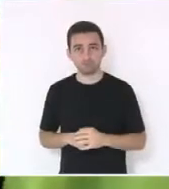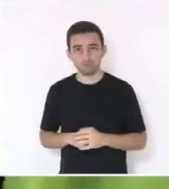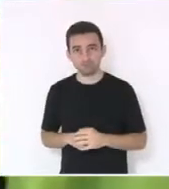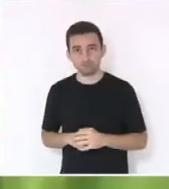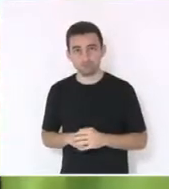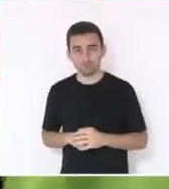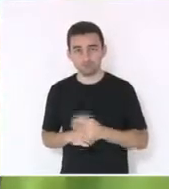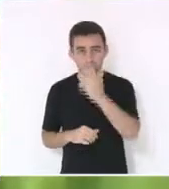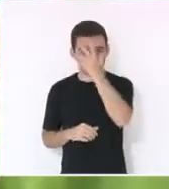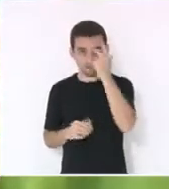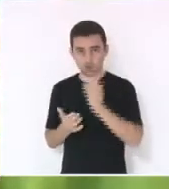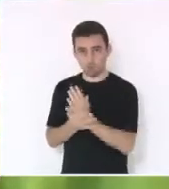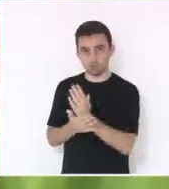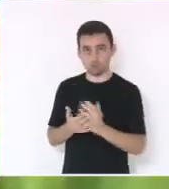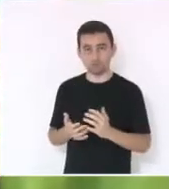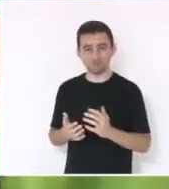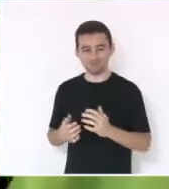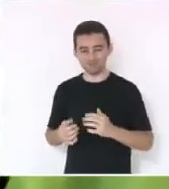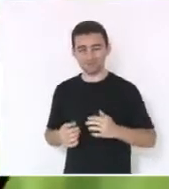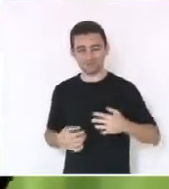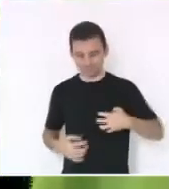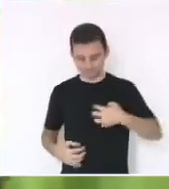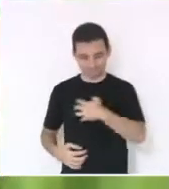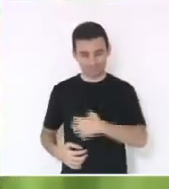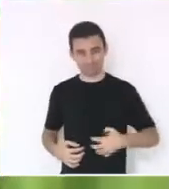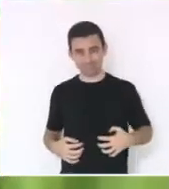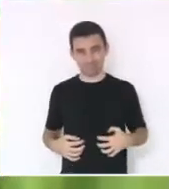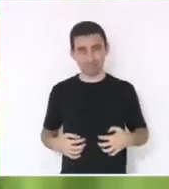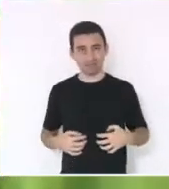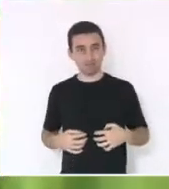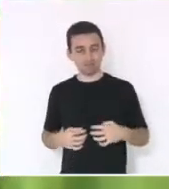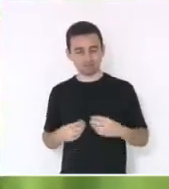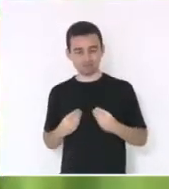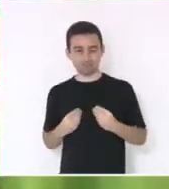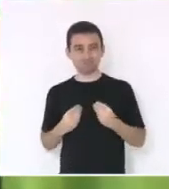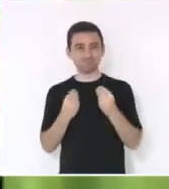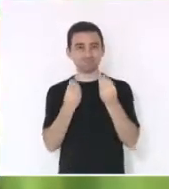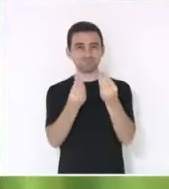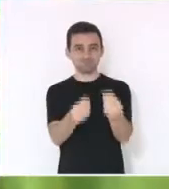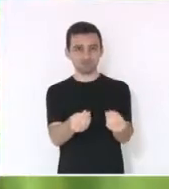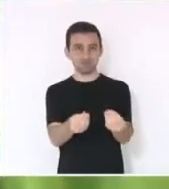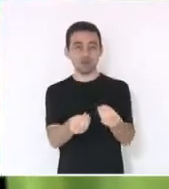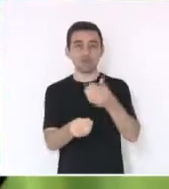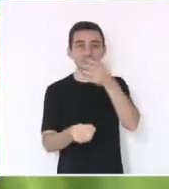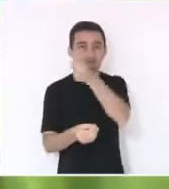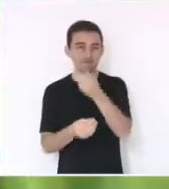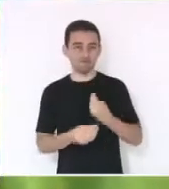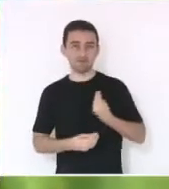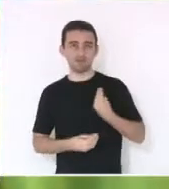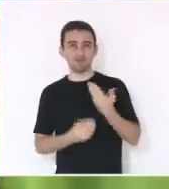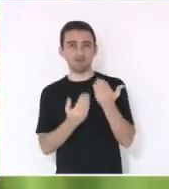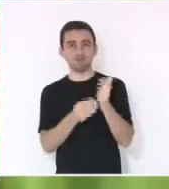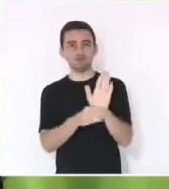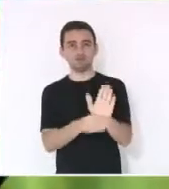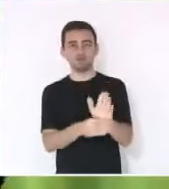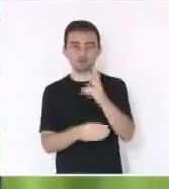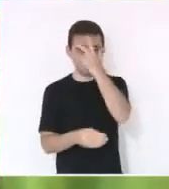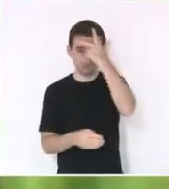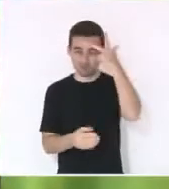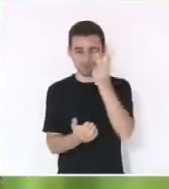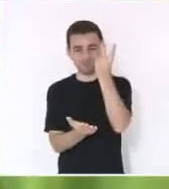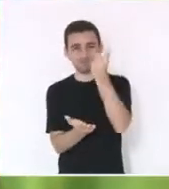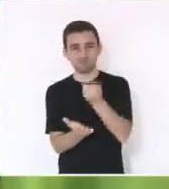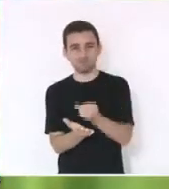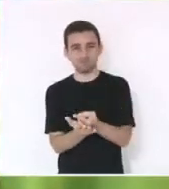de si os seus órgãos para salvar vidas. Aquelas pessoas em coma, aquelas pessoas